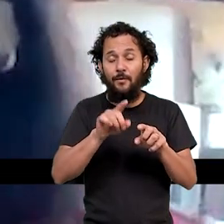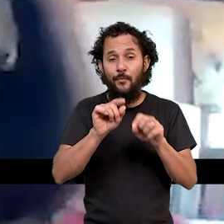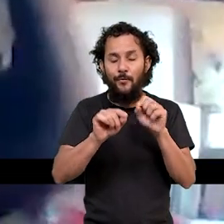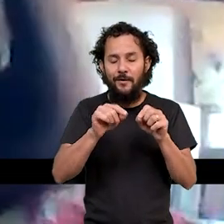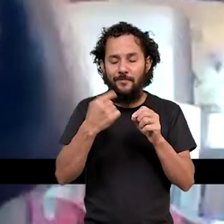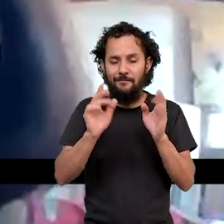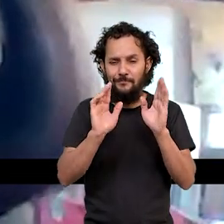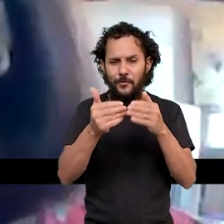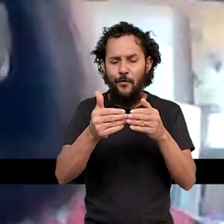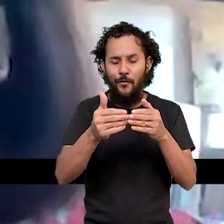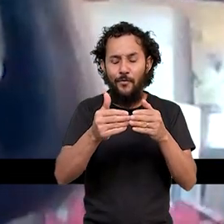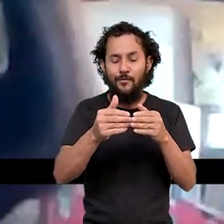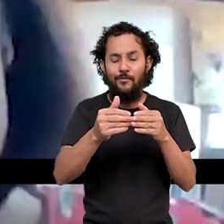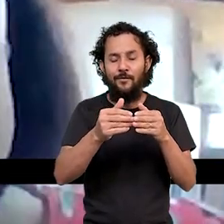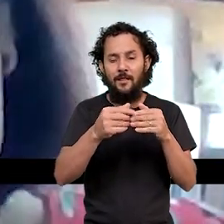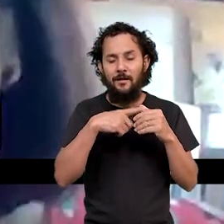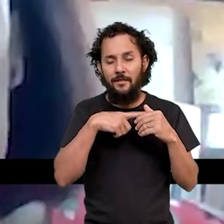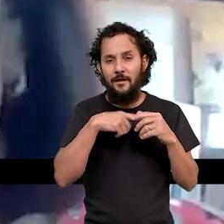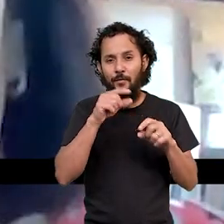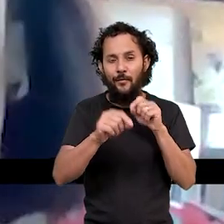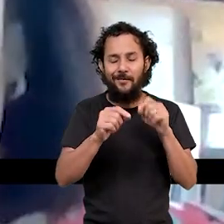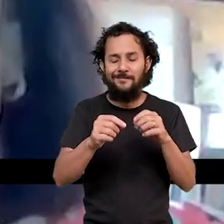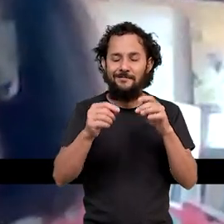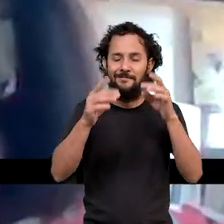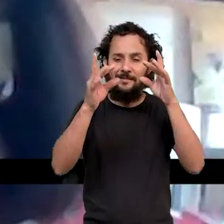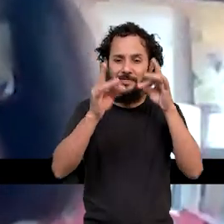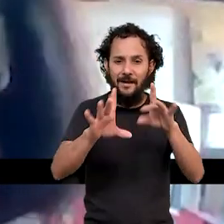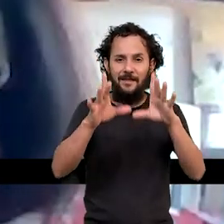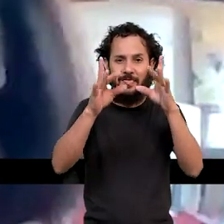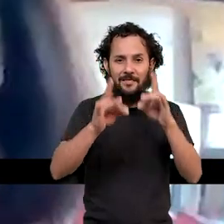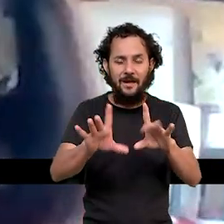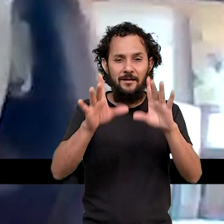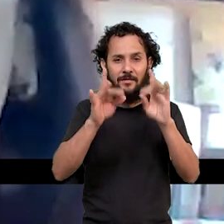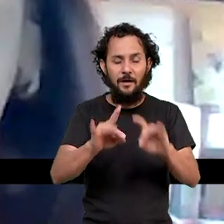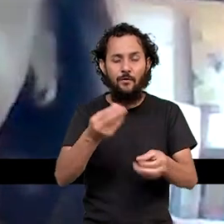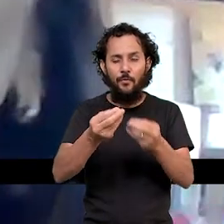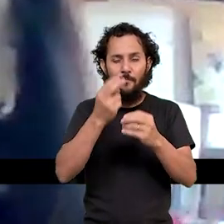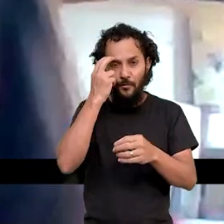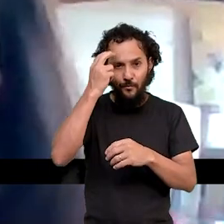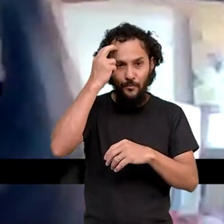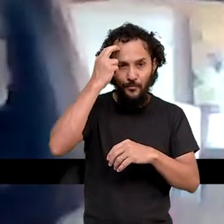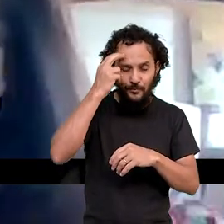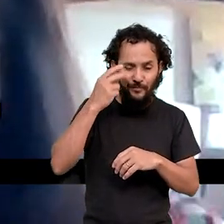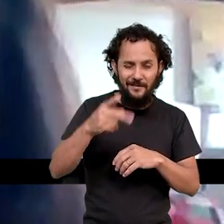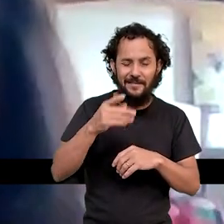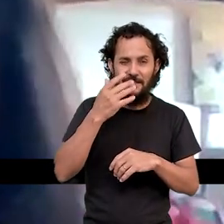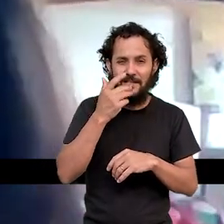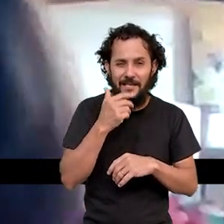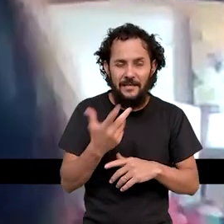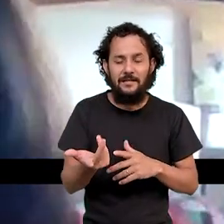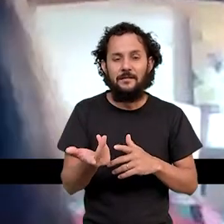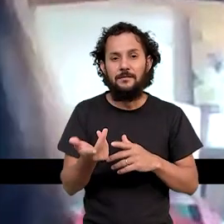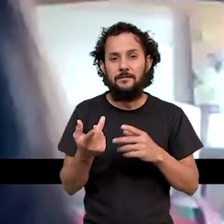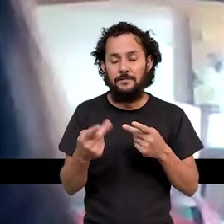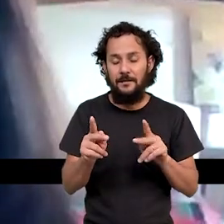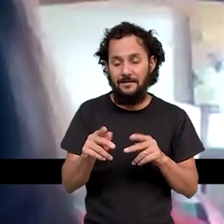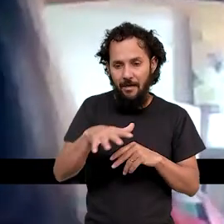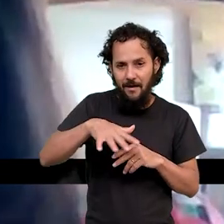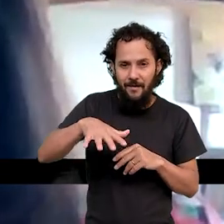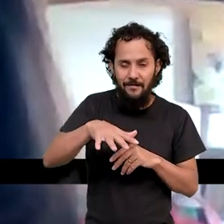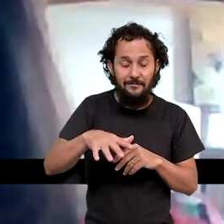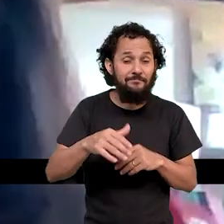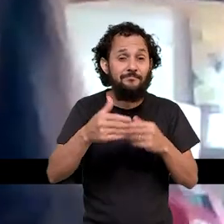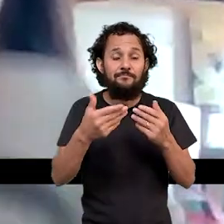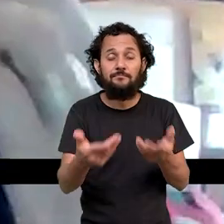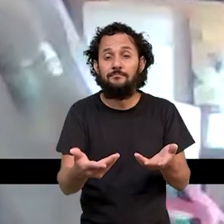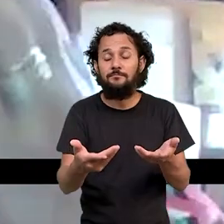nós pontuamos que traríamos assim, aspectos sobre a cultura das crianças neste